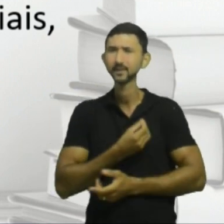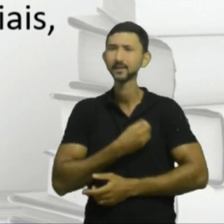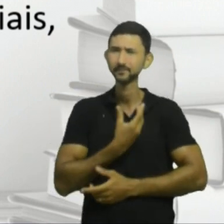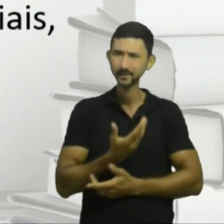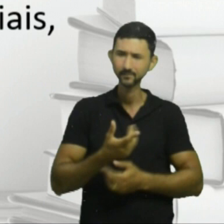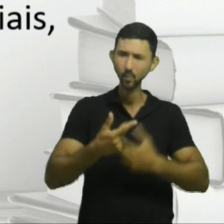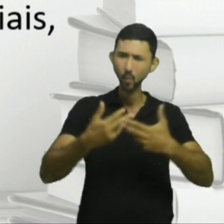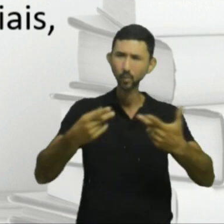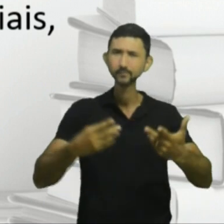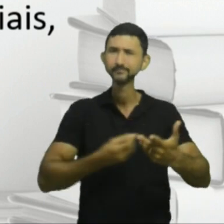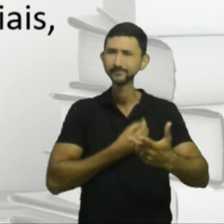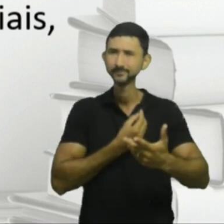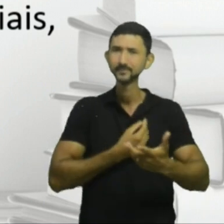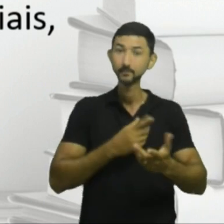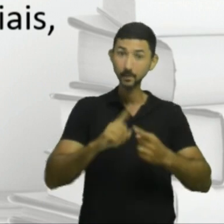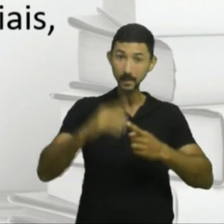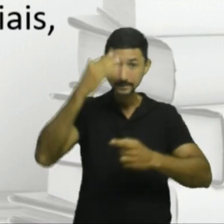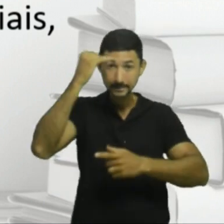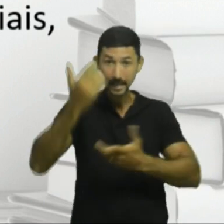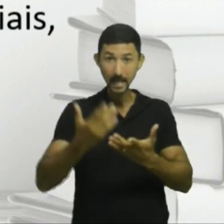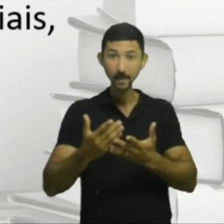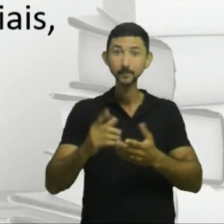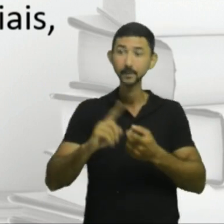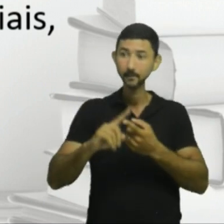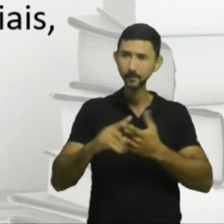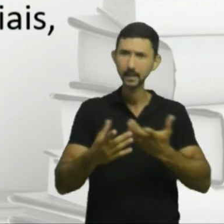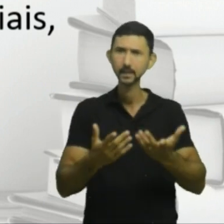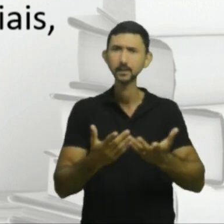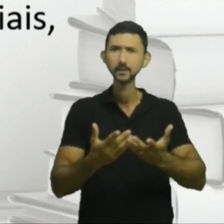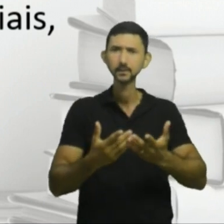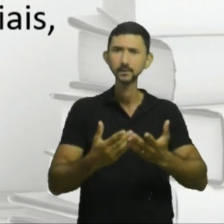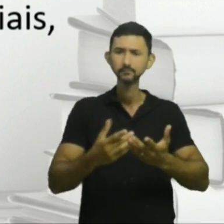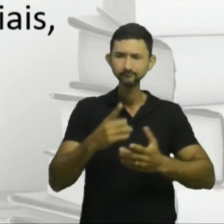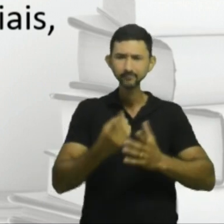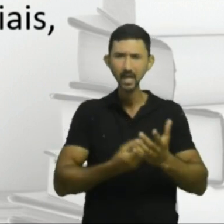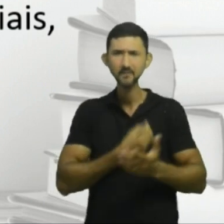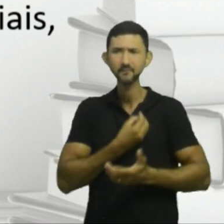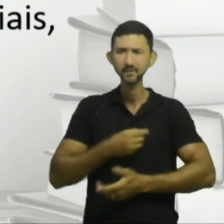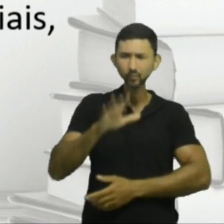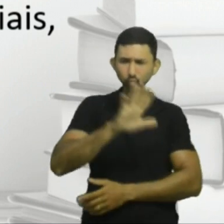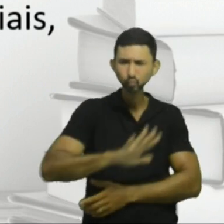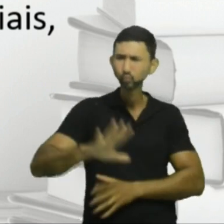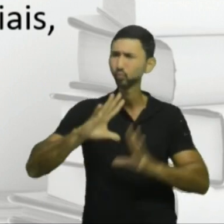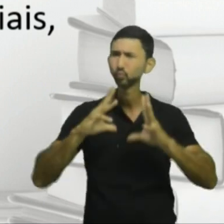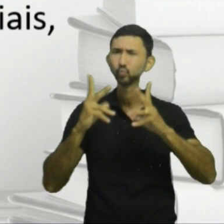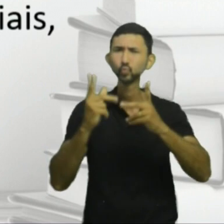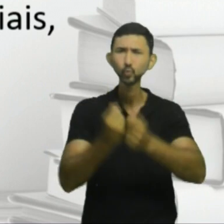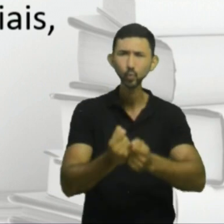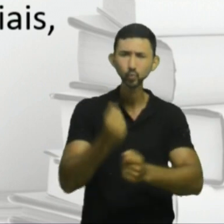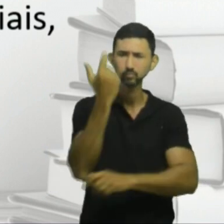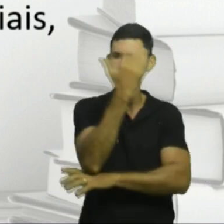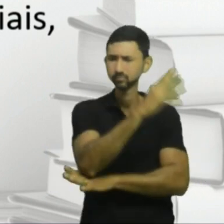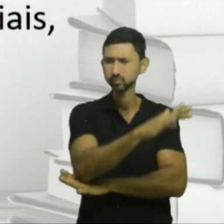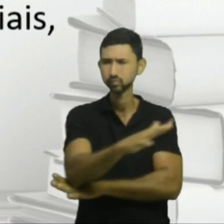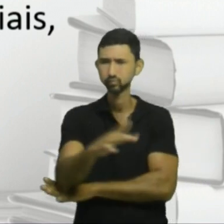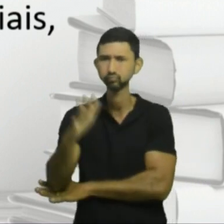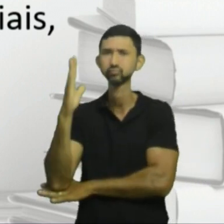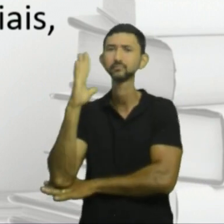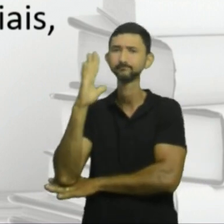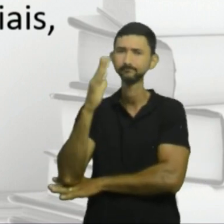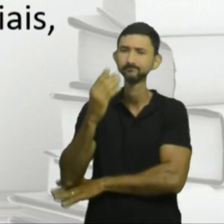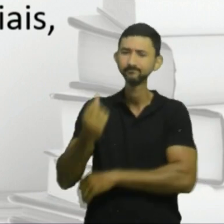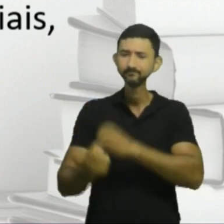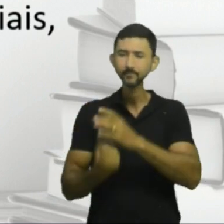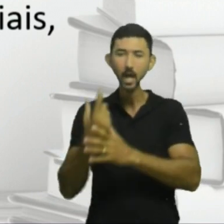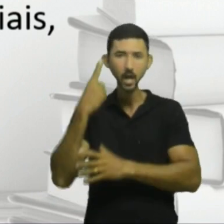mas, como todos nós sabemos, os não humanos, seres vivos de todas as espécies, eles produzem